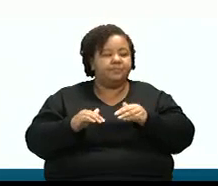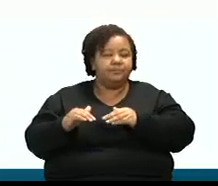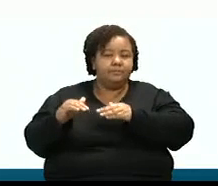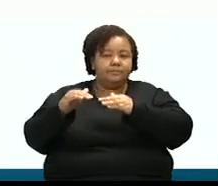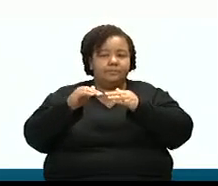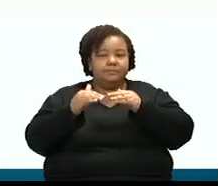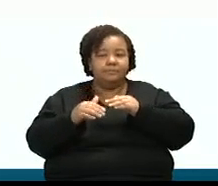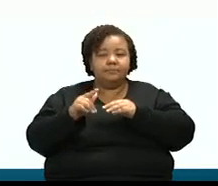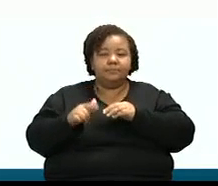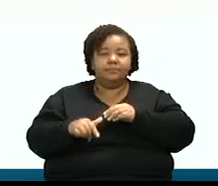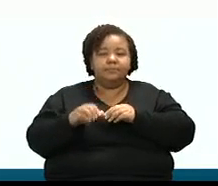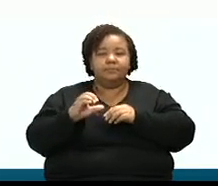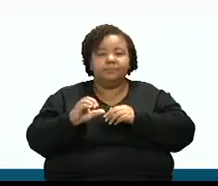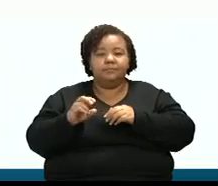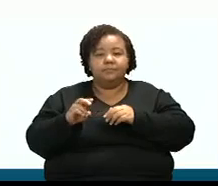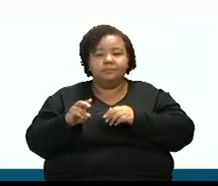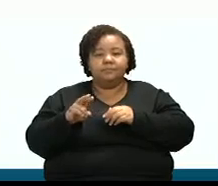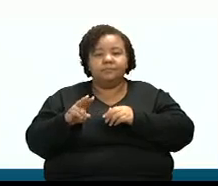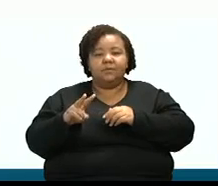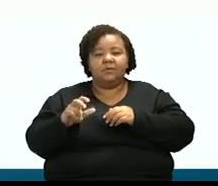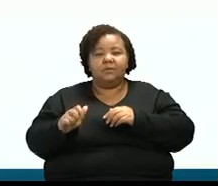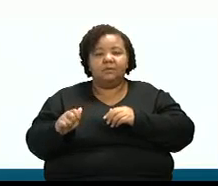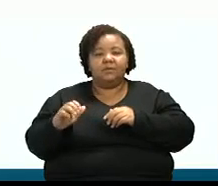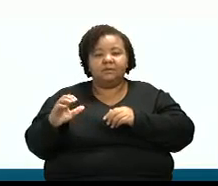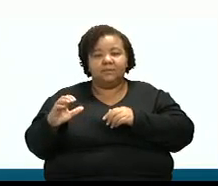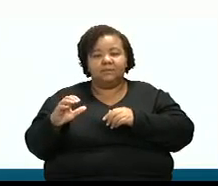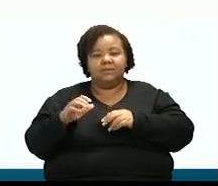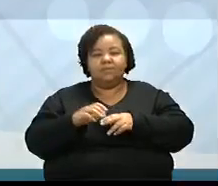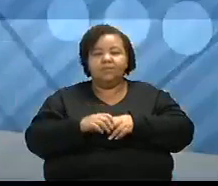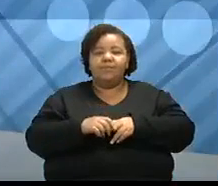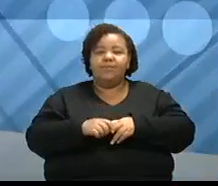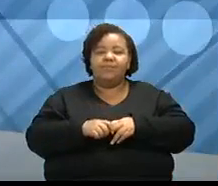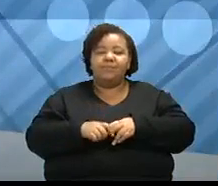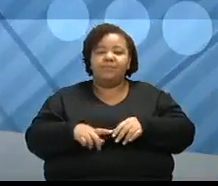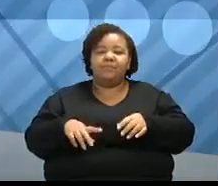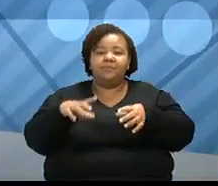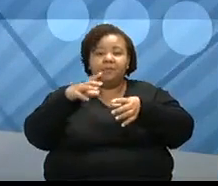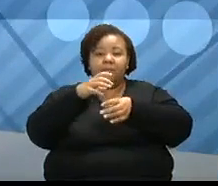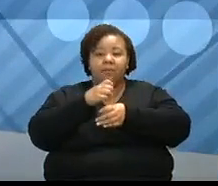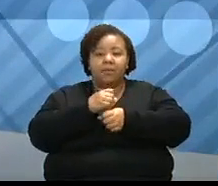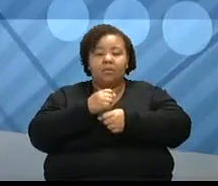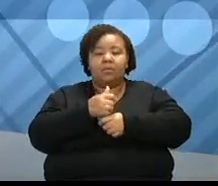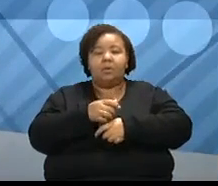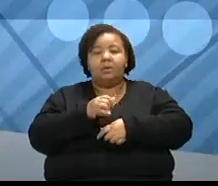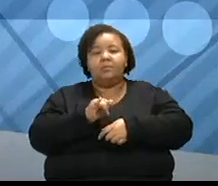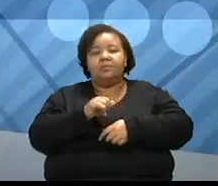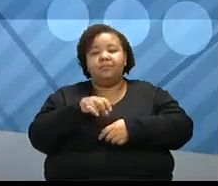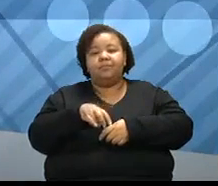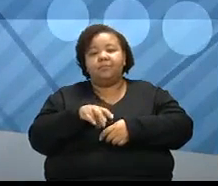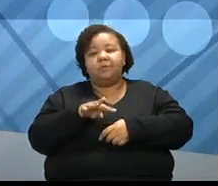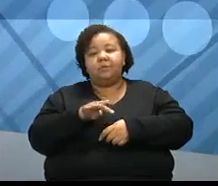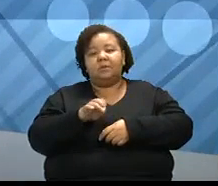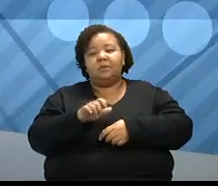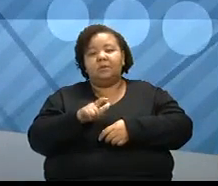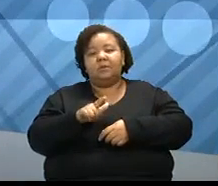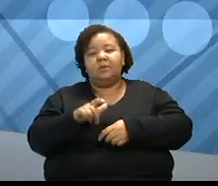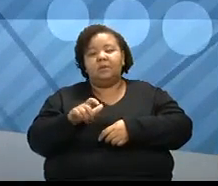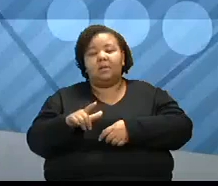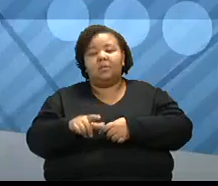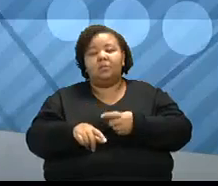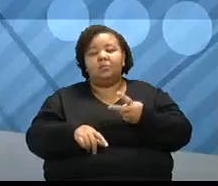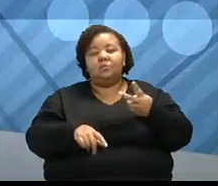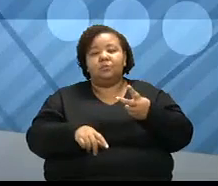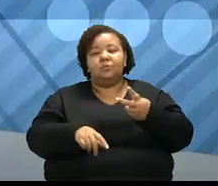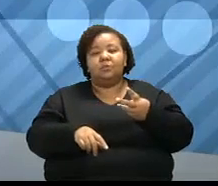parametrização da curva C. Então, essa é a ideia. Além de calcular a integral de uma função de 2,